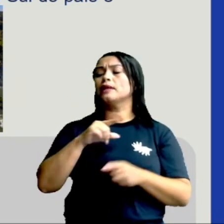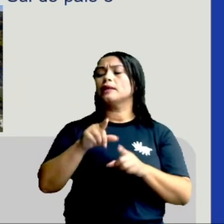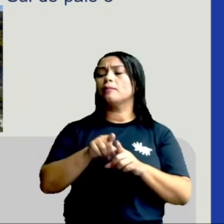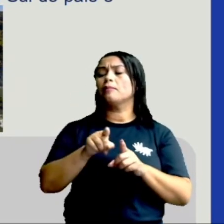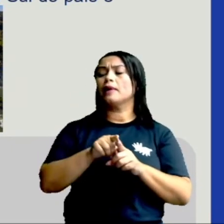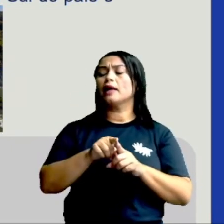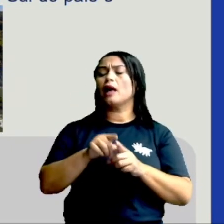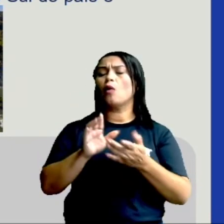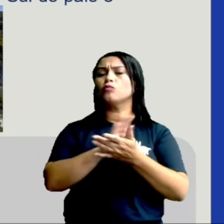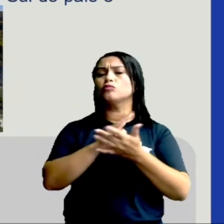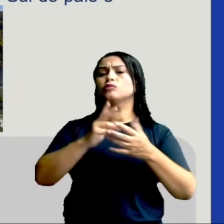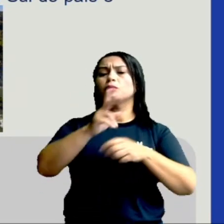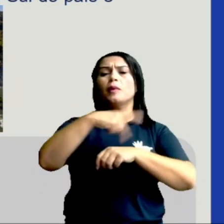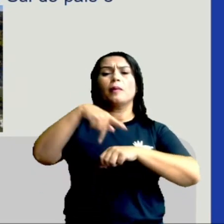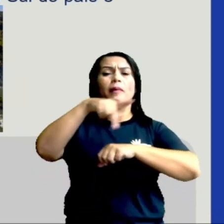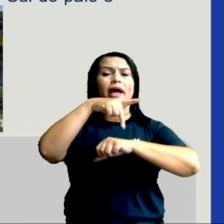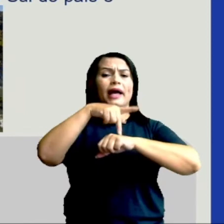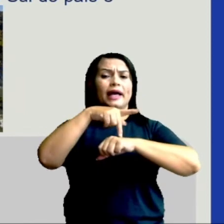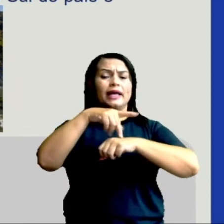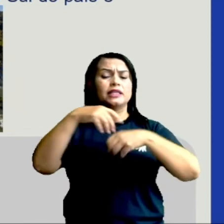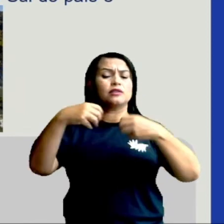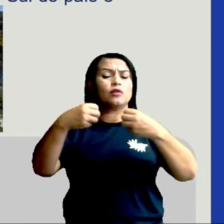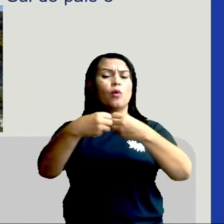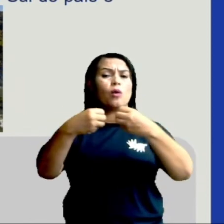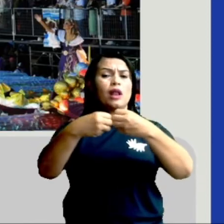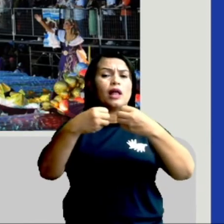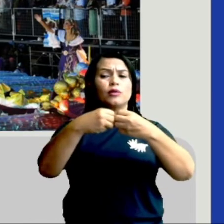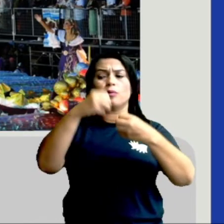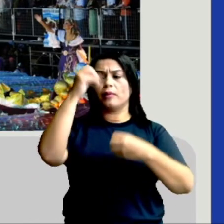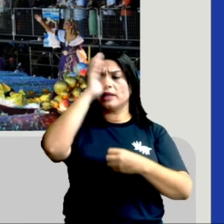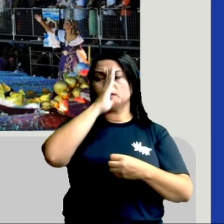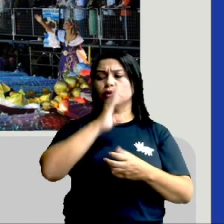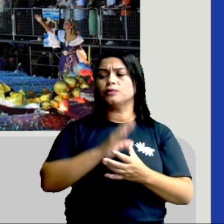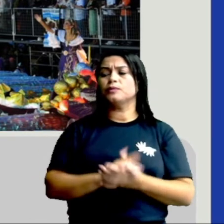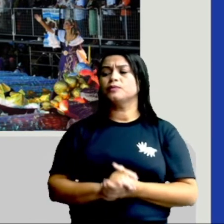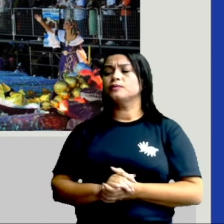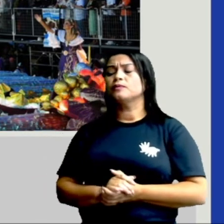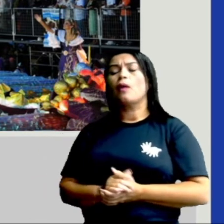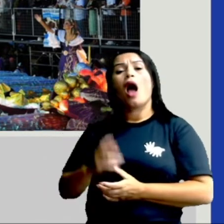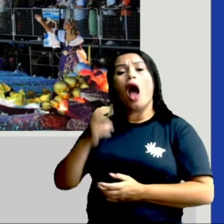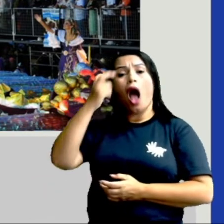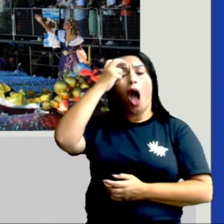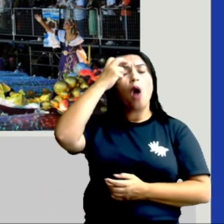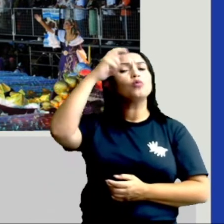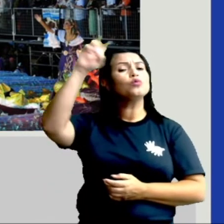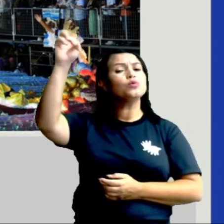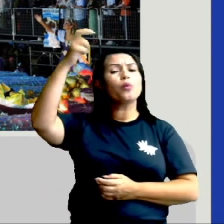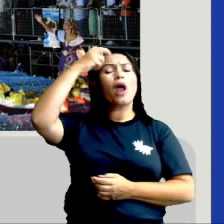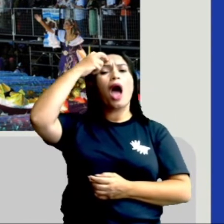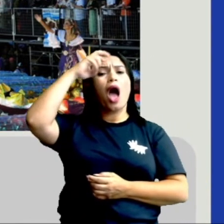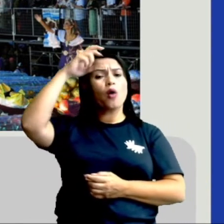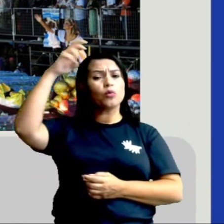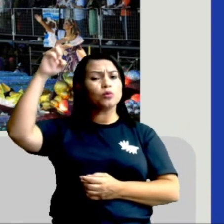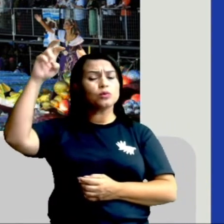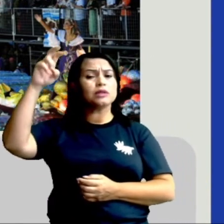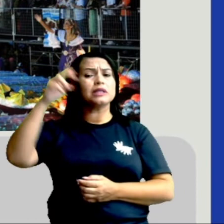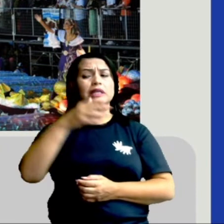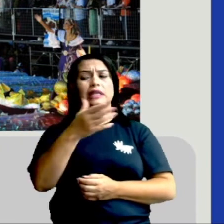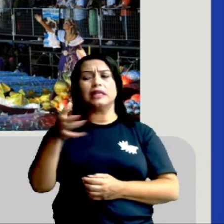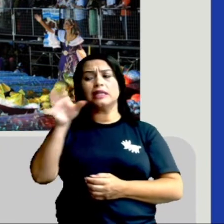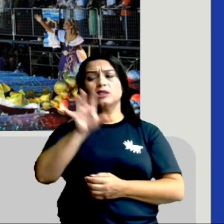de parte dos países fronteiriços com o Brasil. A cultura